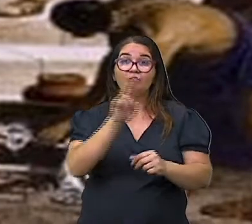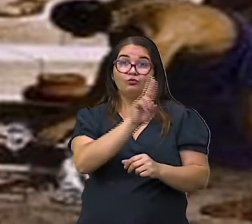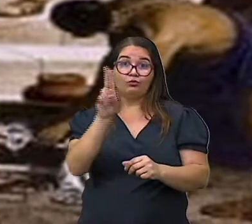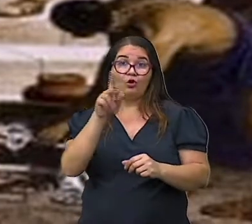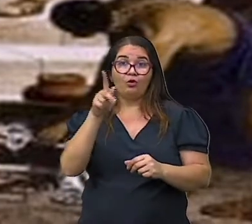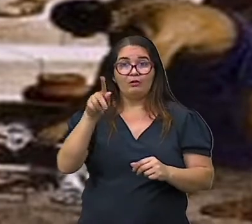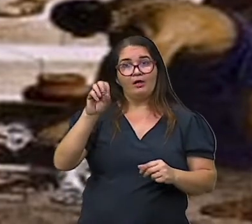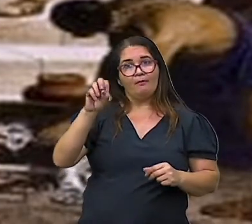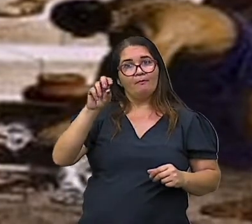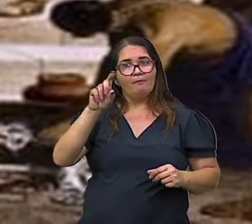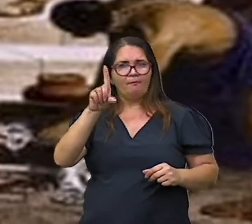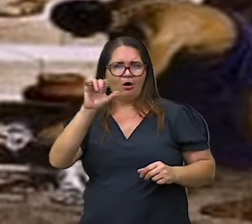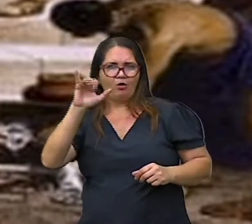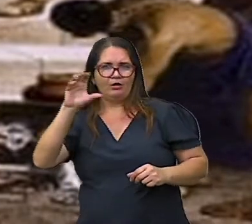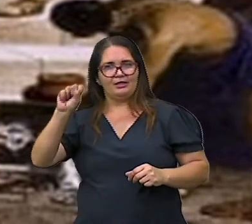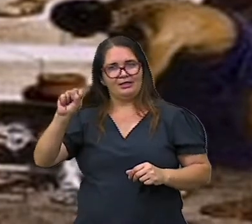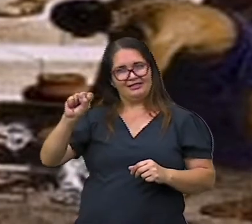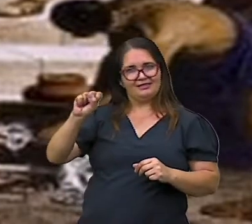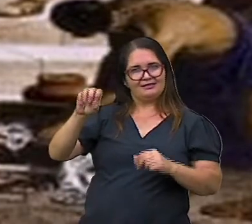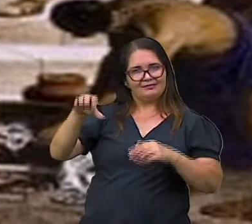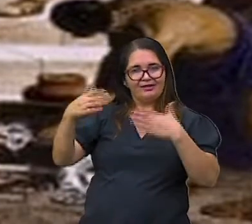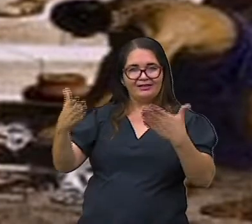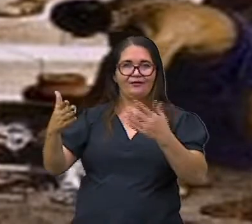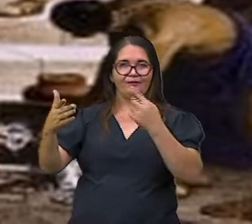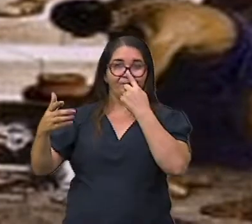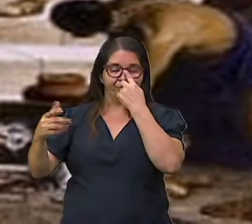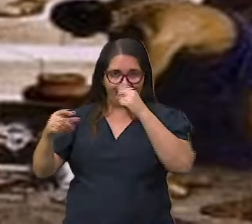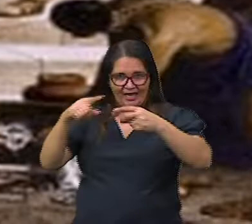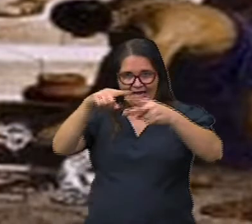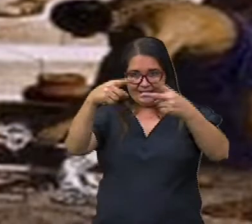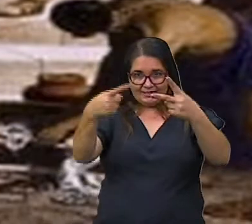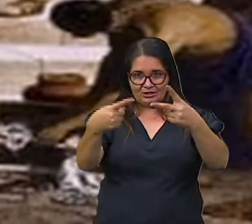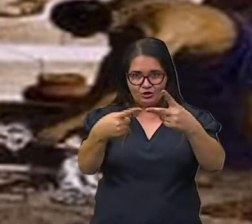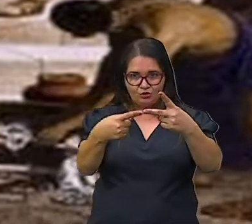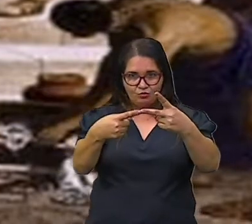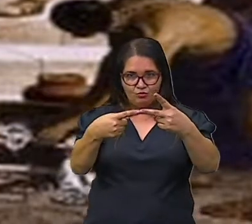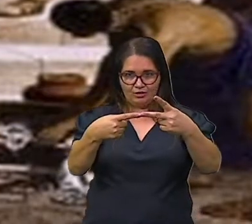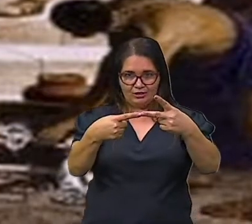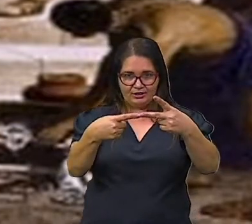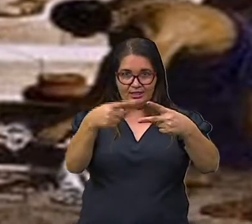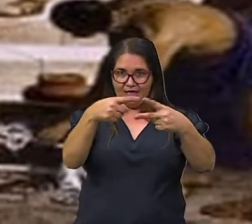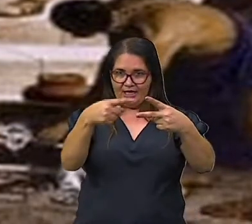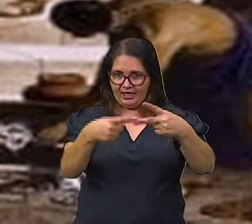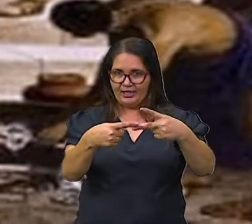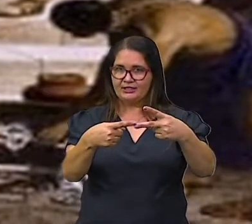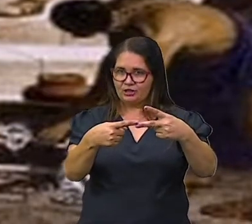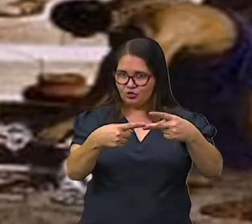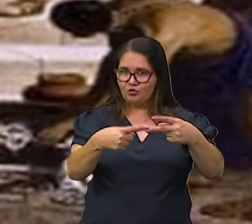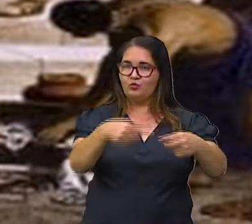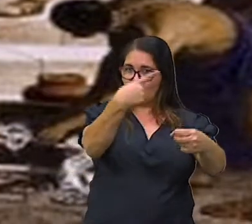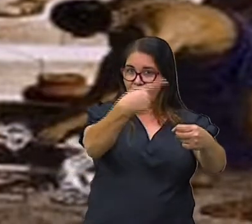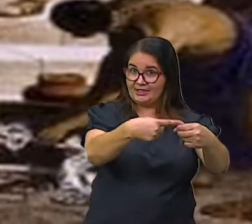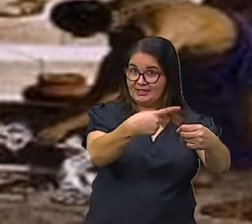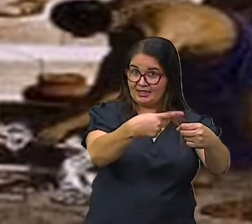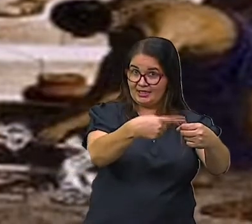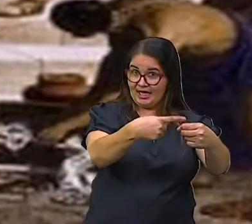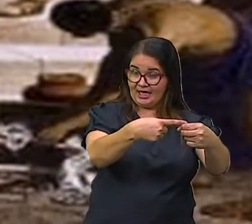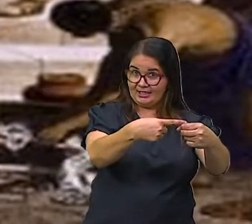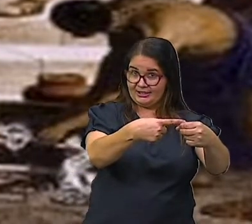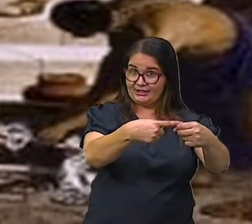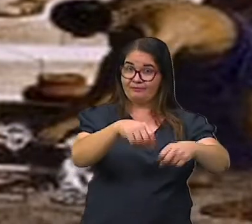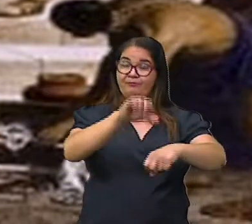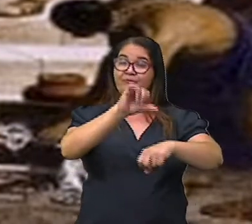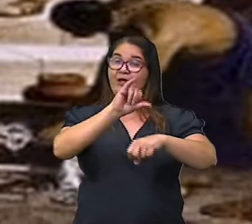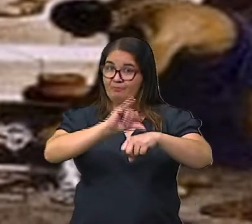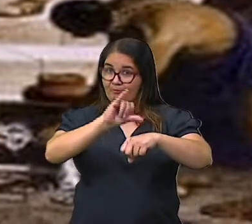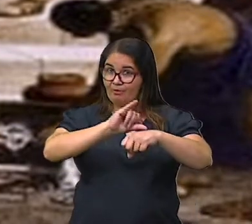Entre as principais polis estão Atenas. Gente, eu estou dando muita colher de chá. Atenas,